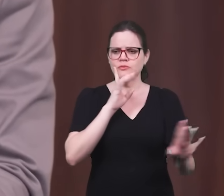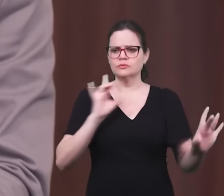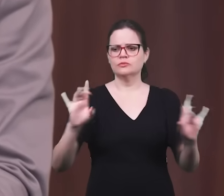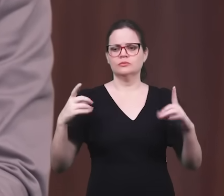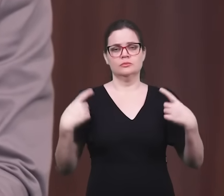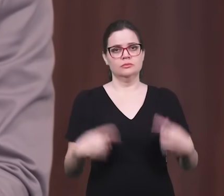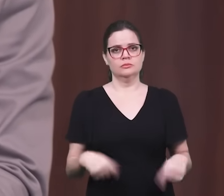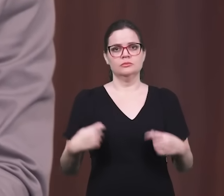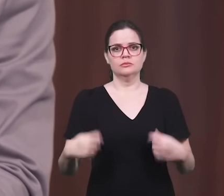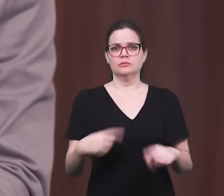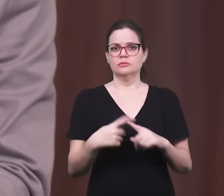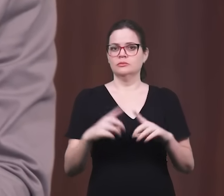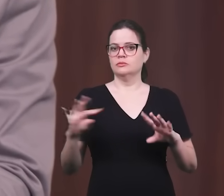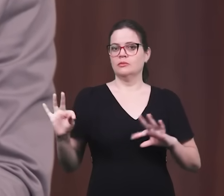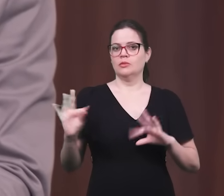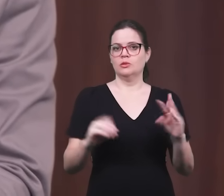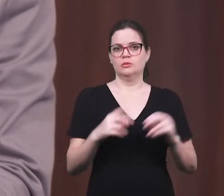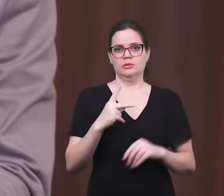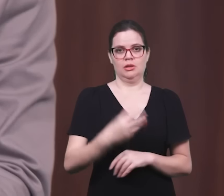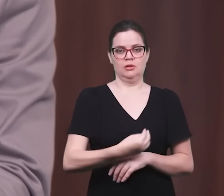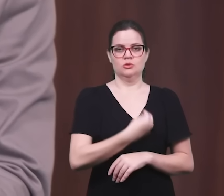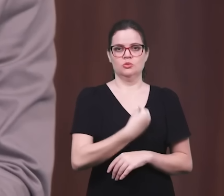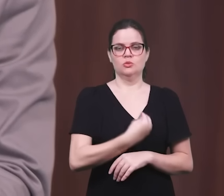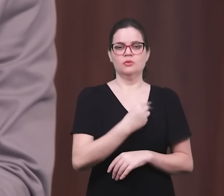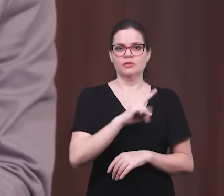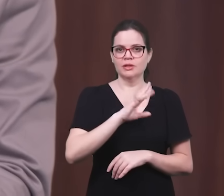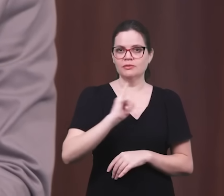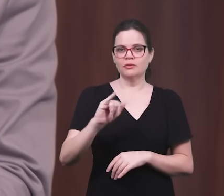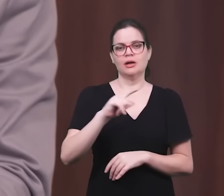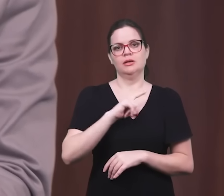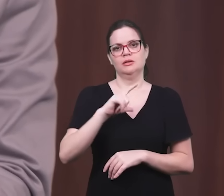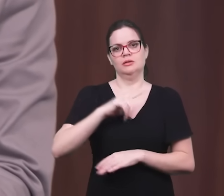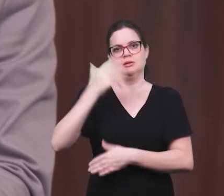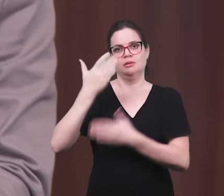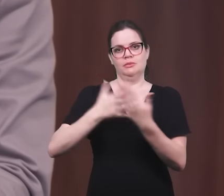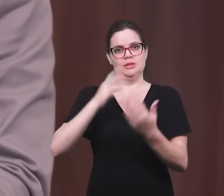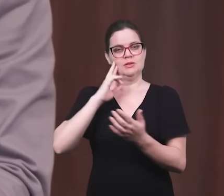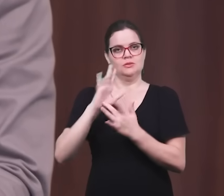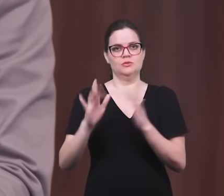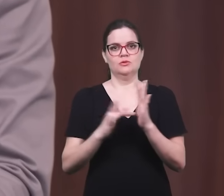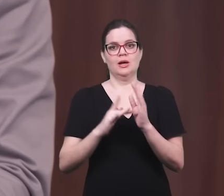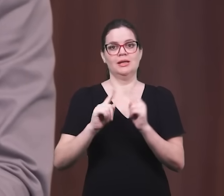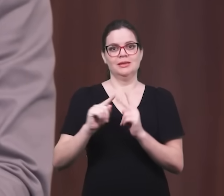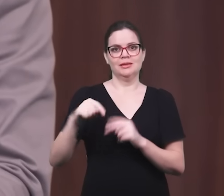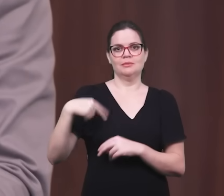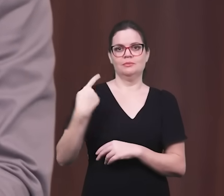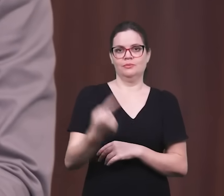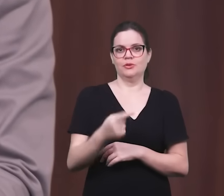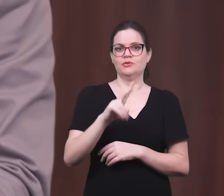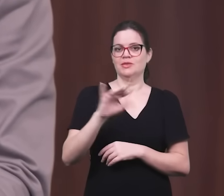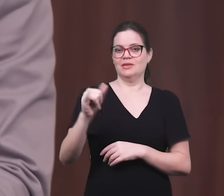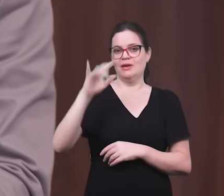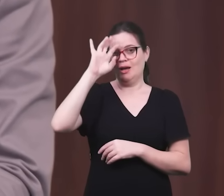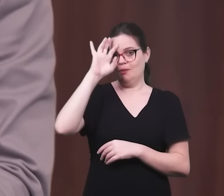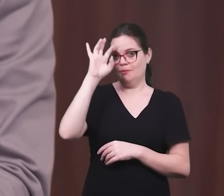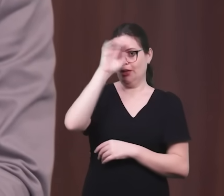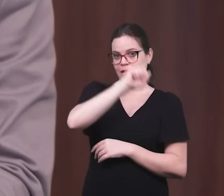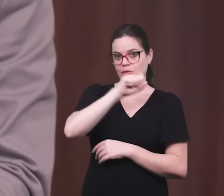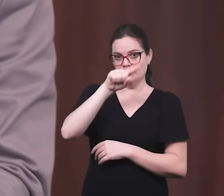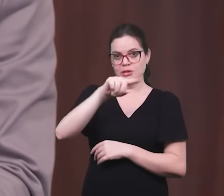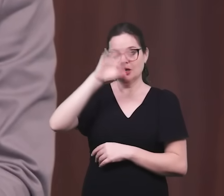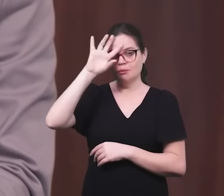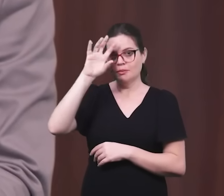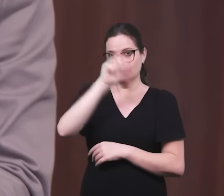altar, que tudo na sua vida passe pelo altar. E aí você vai poder dar isso aos seus